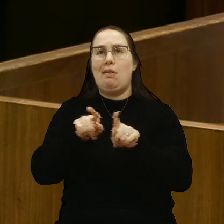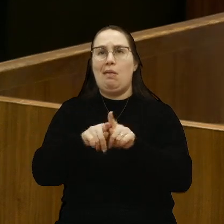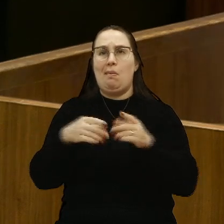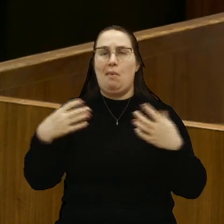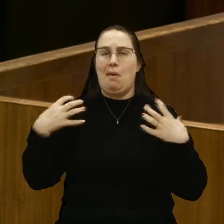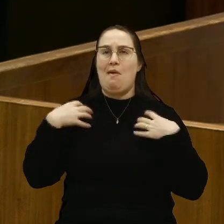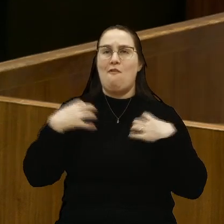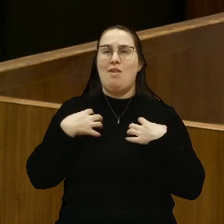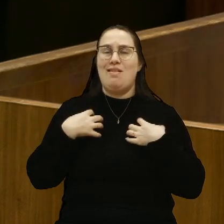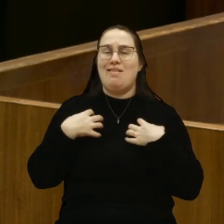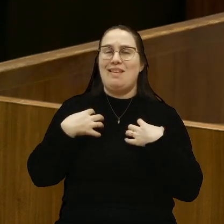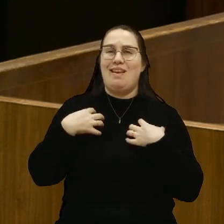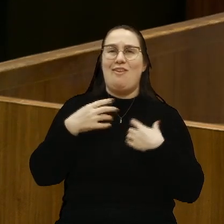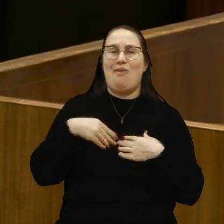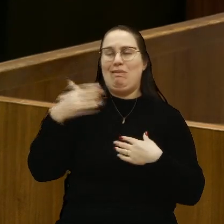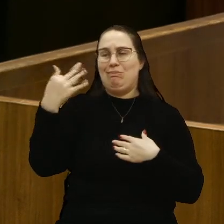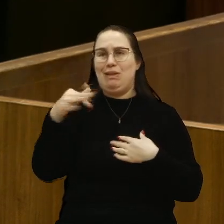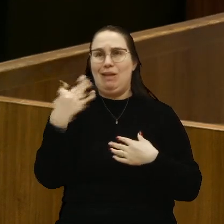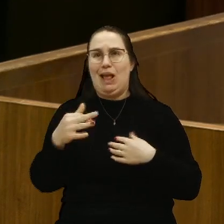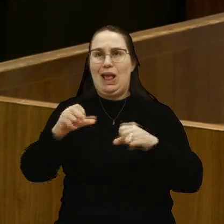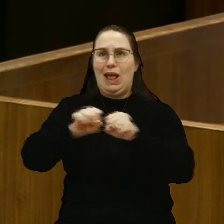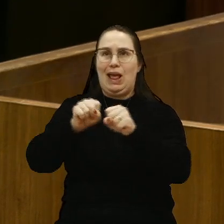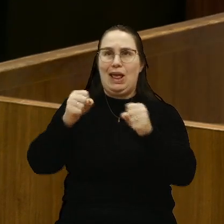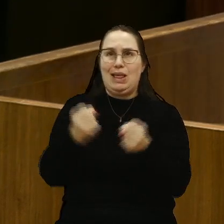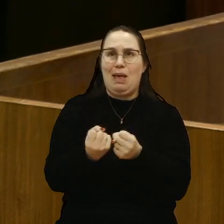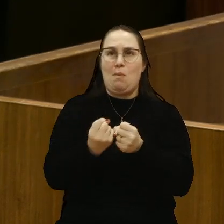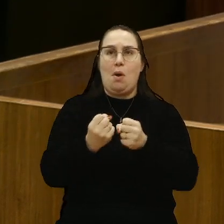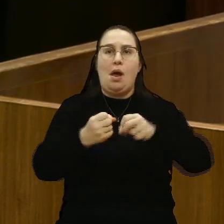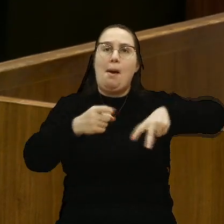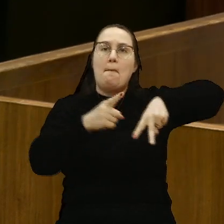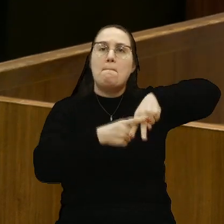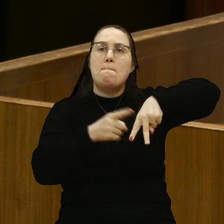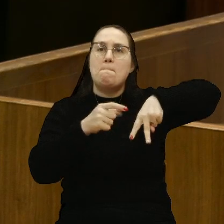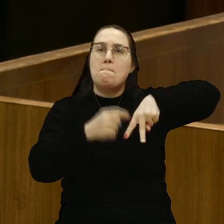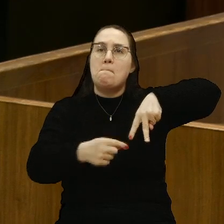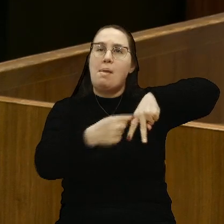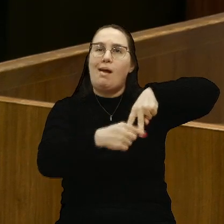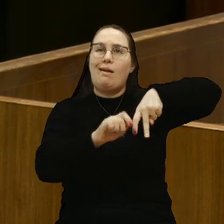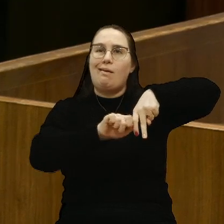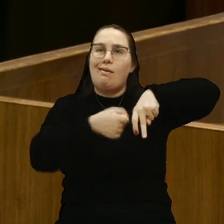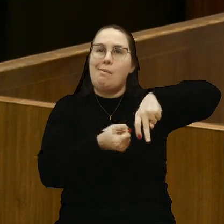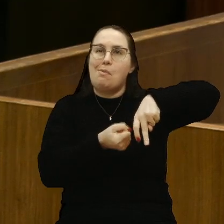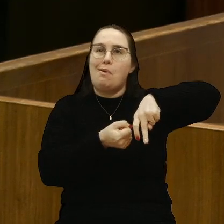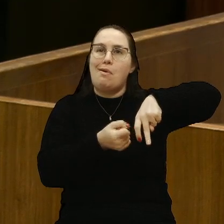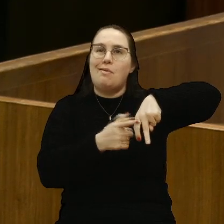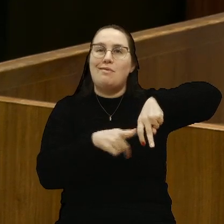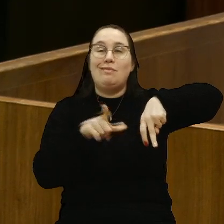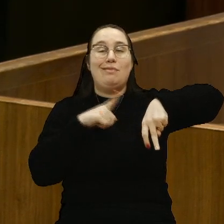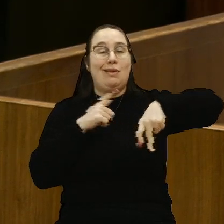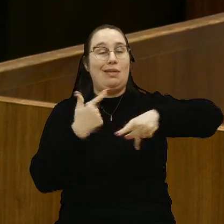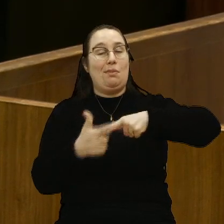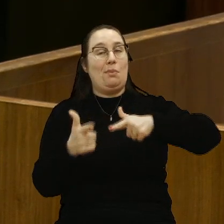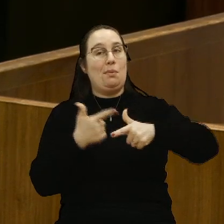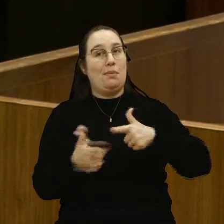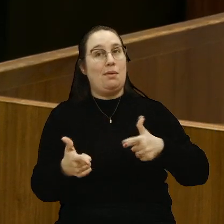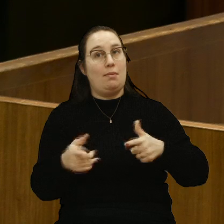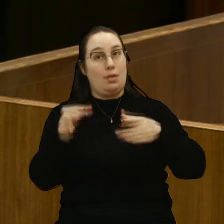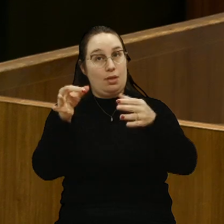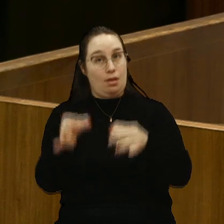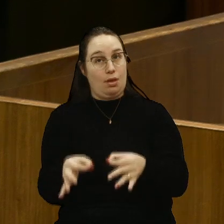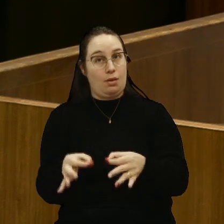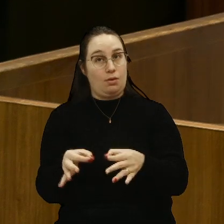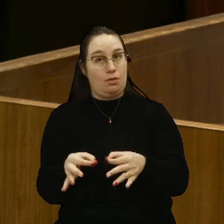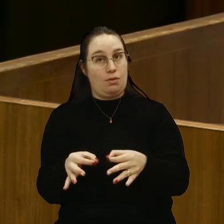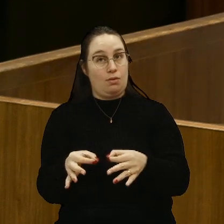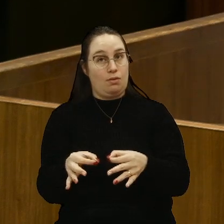essa pessoa foi ferida e quebrou as 2 pernas. Ele vai ter danos, certo?